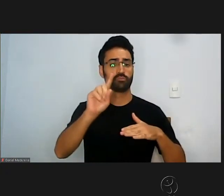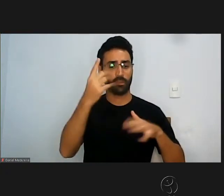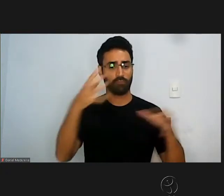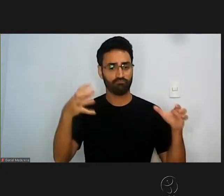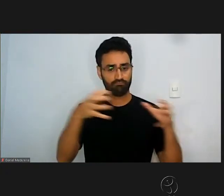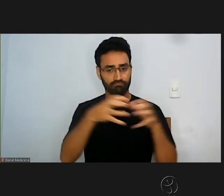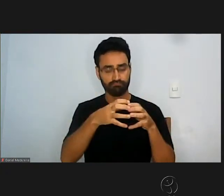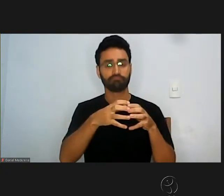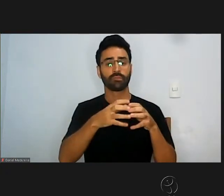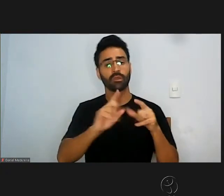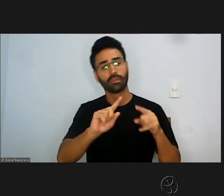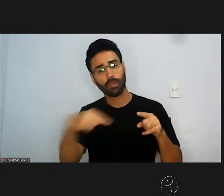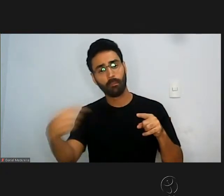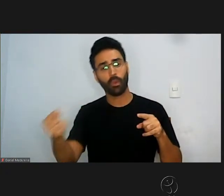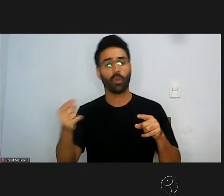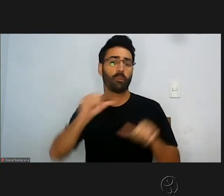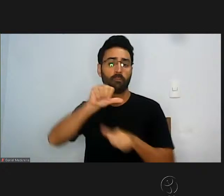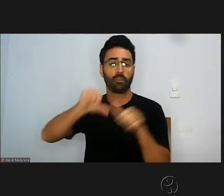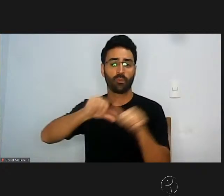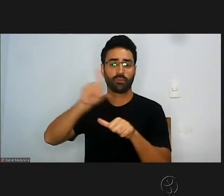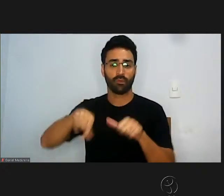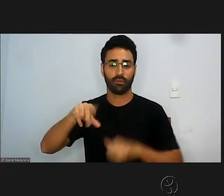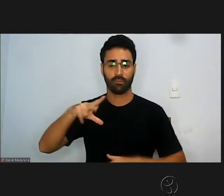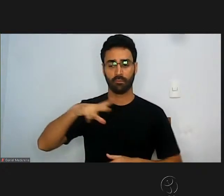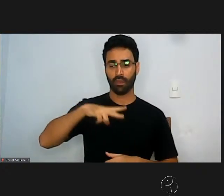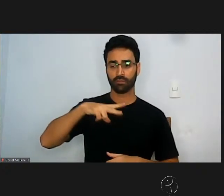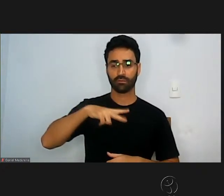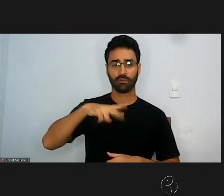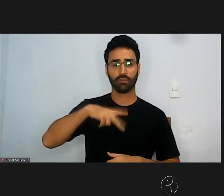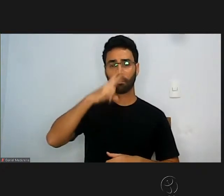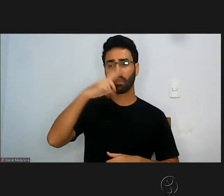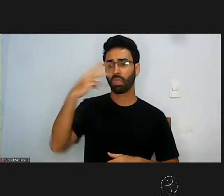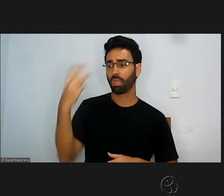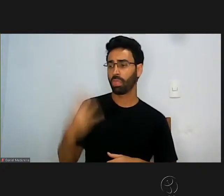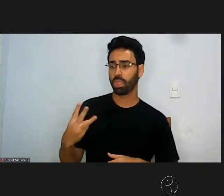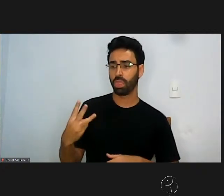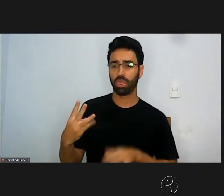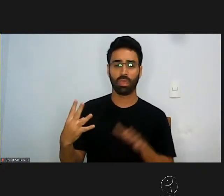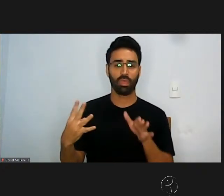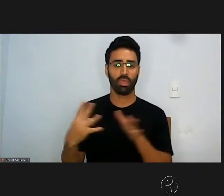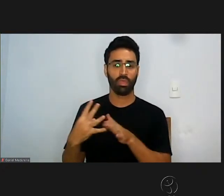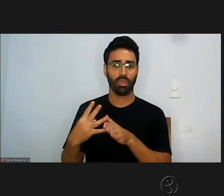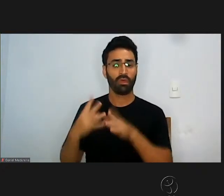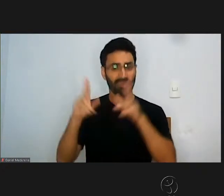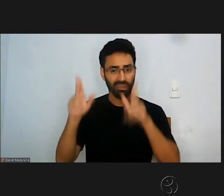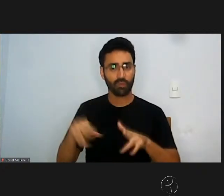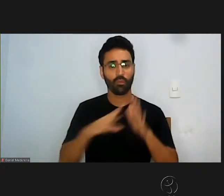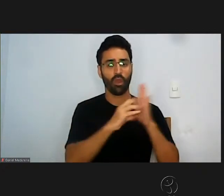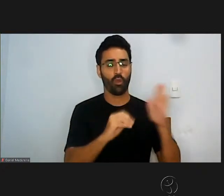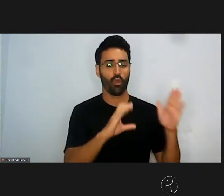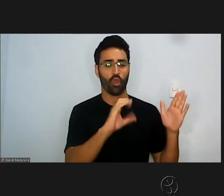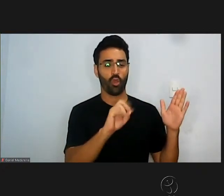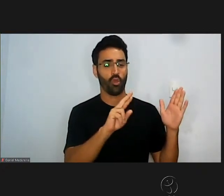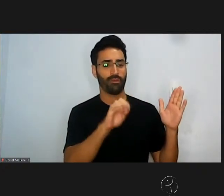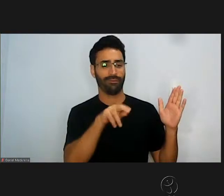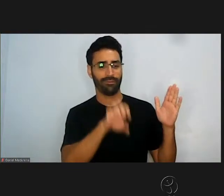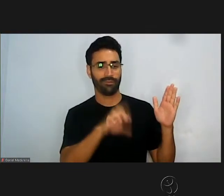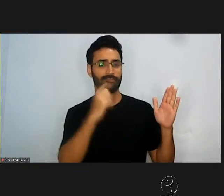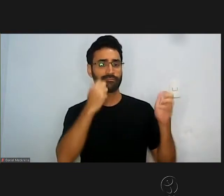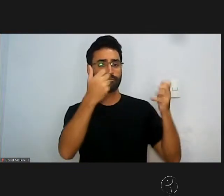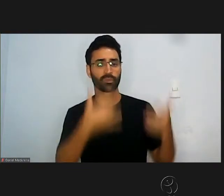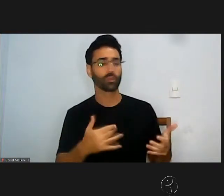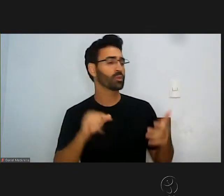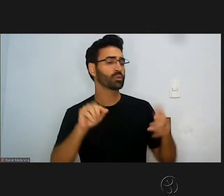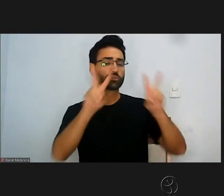entidades privadas de terceira classe, usando aí o termo de Corini sobre